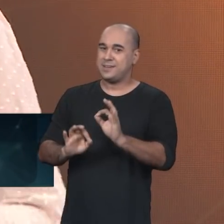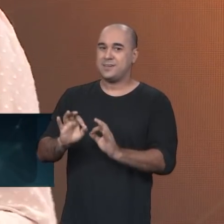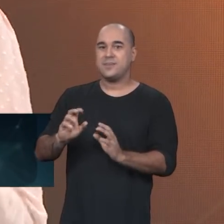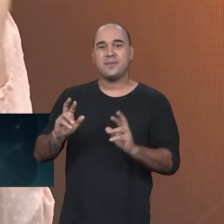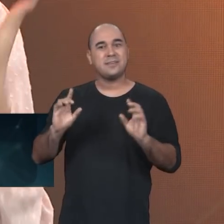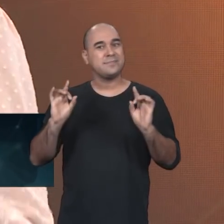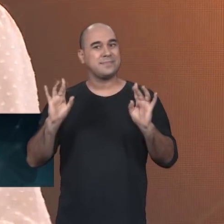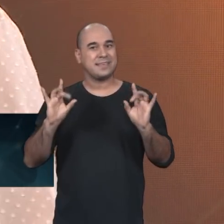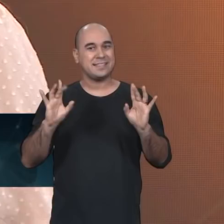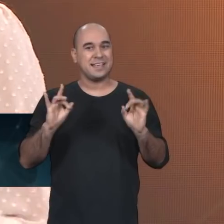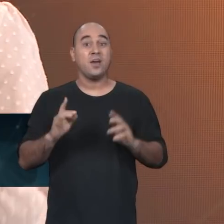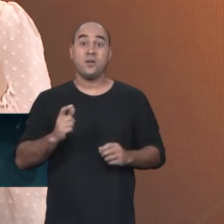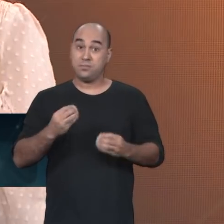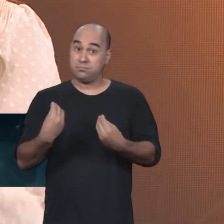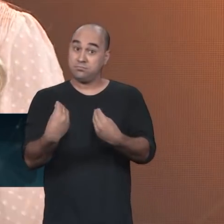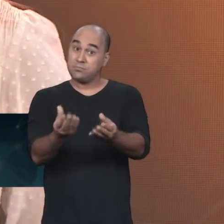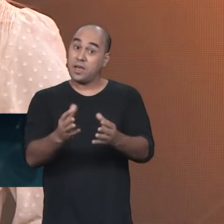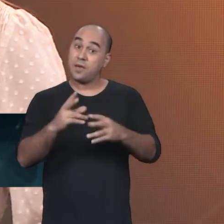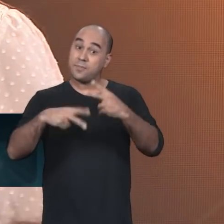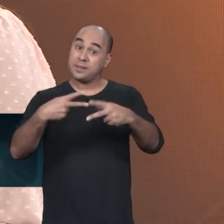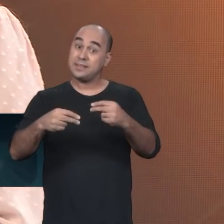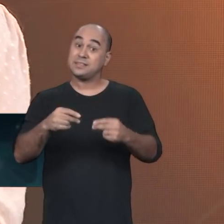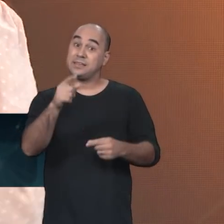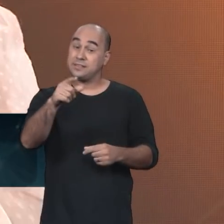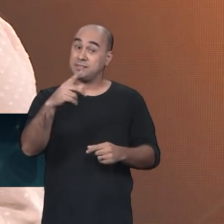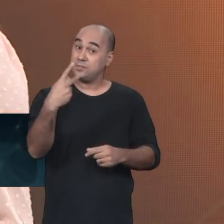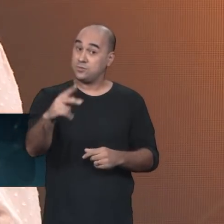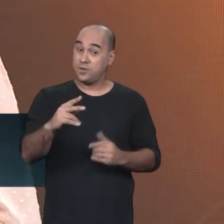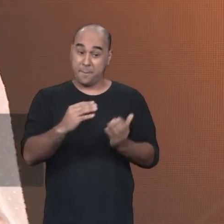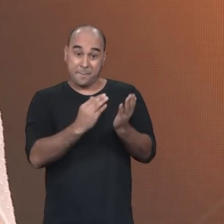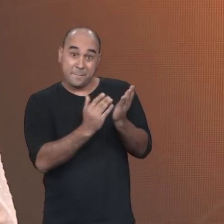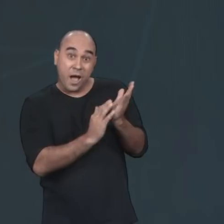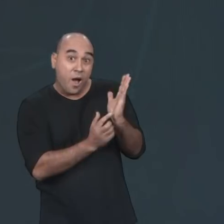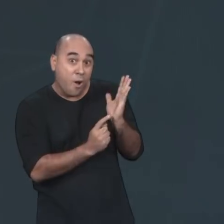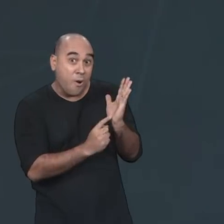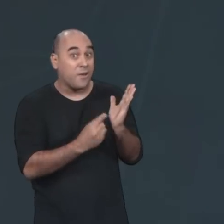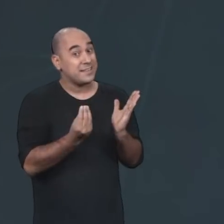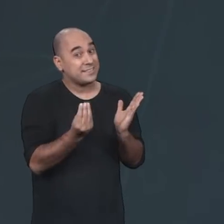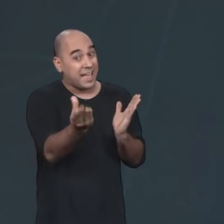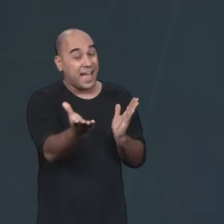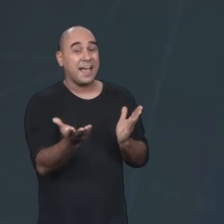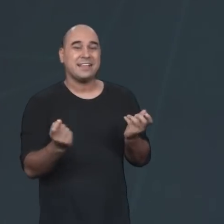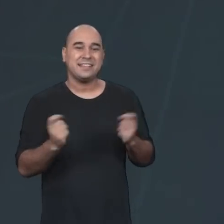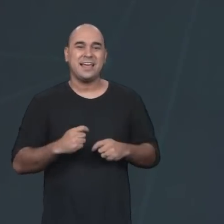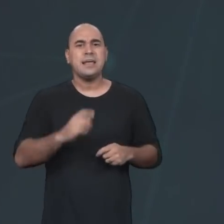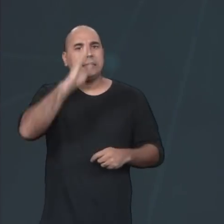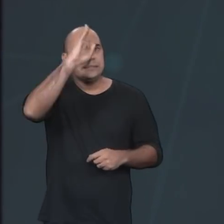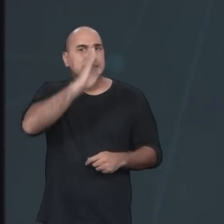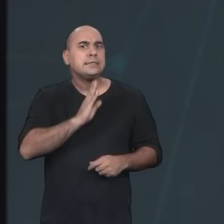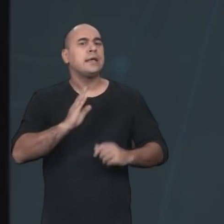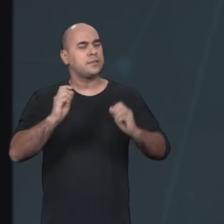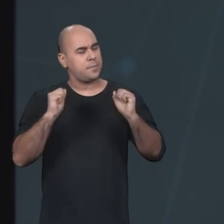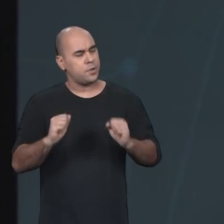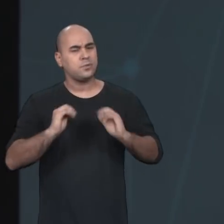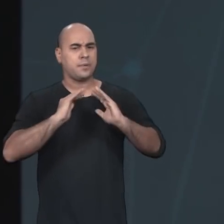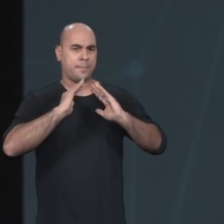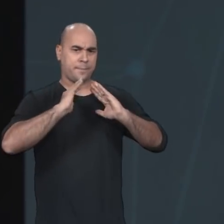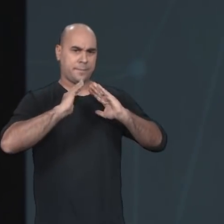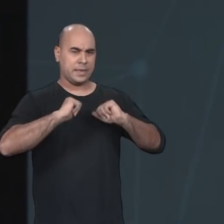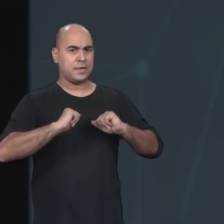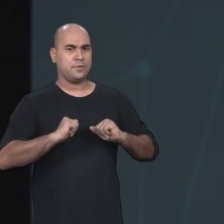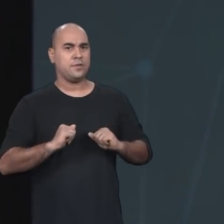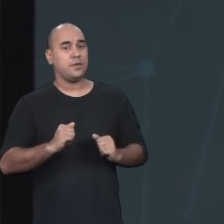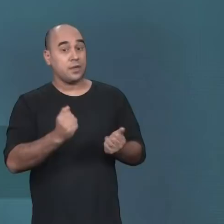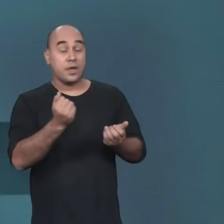esse presente aí na sua mão, na sua casa. Como que a gente faz, Leite? Olha, é só pedir, é de graça, tá? Você pede aqui, a gente envia para